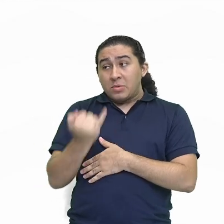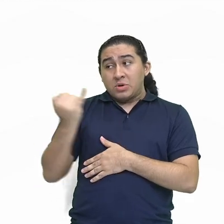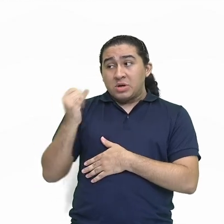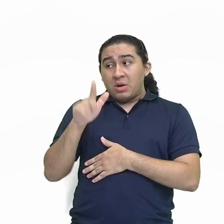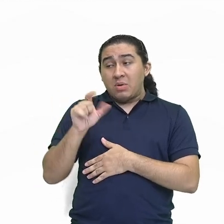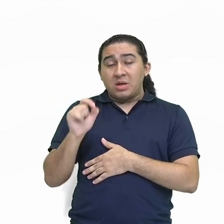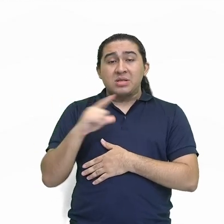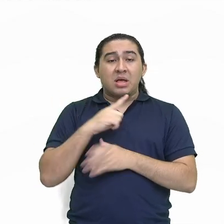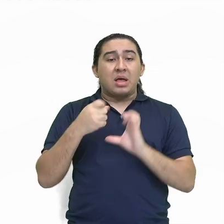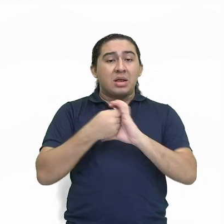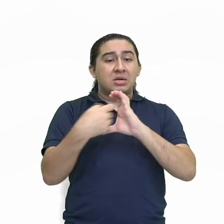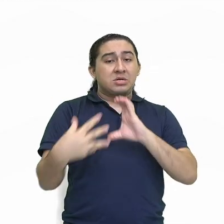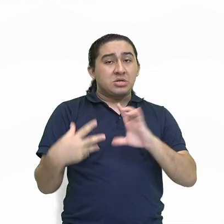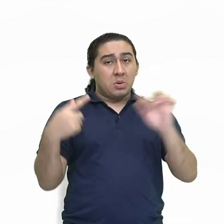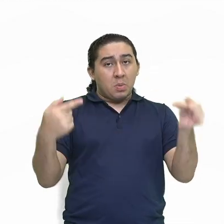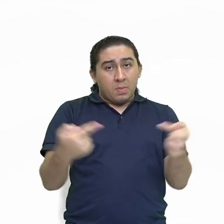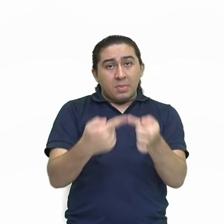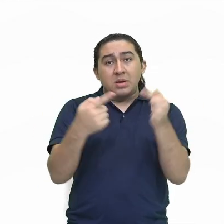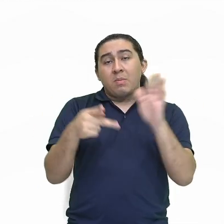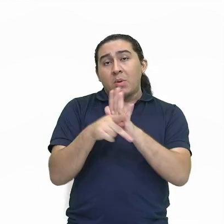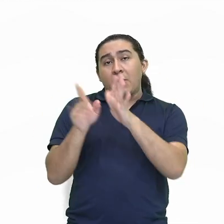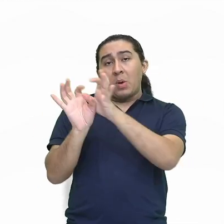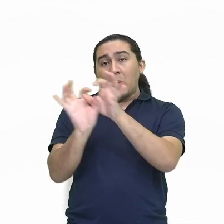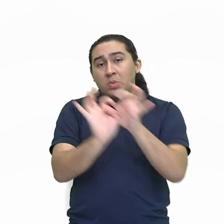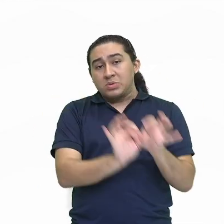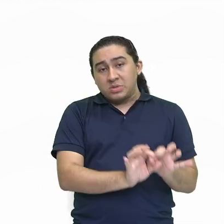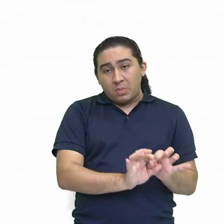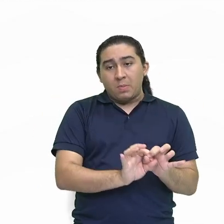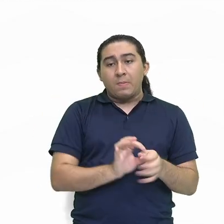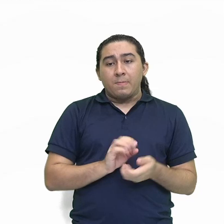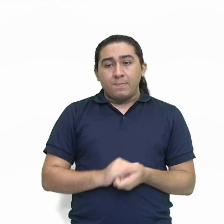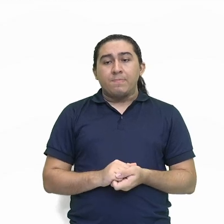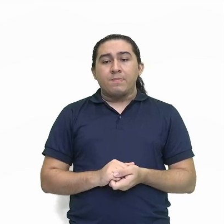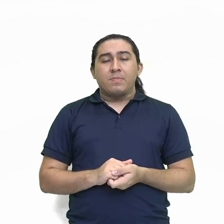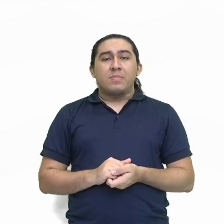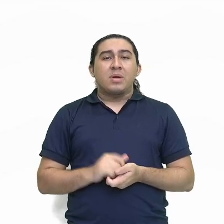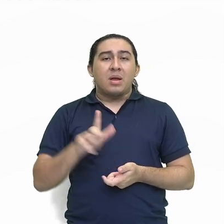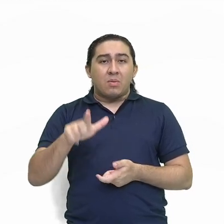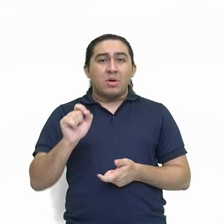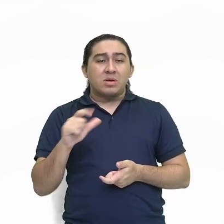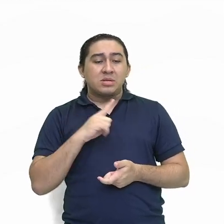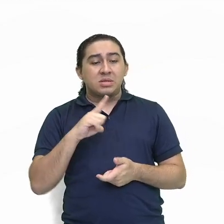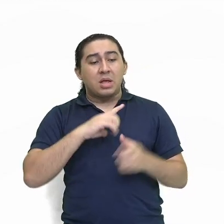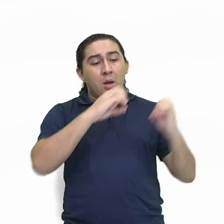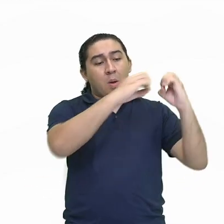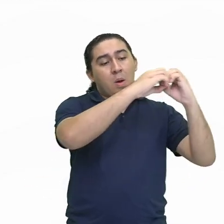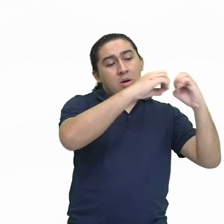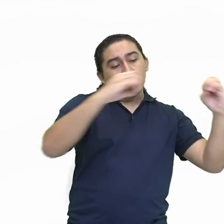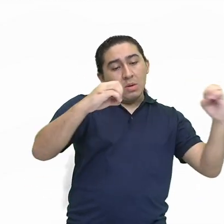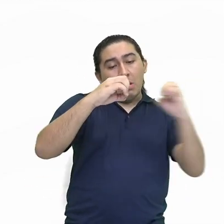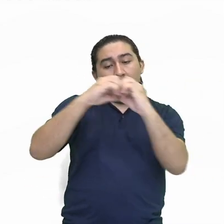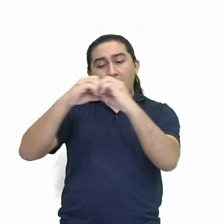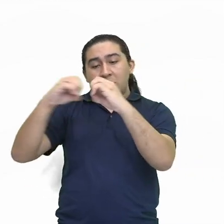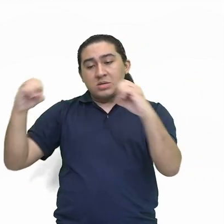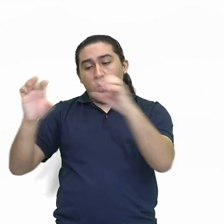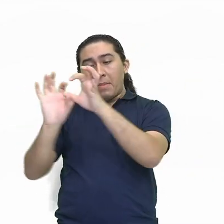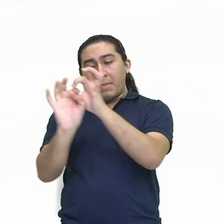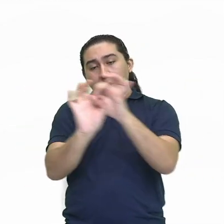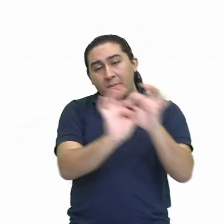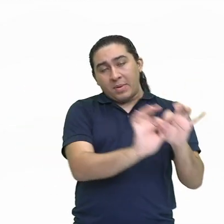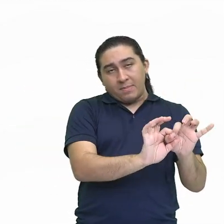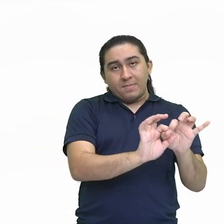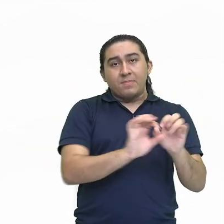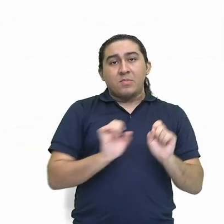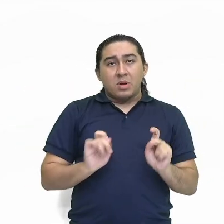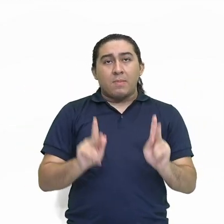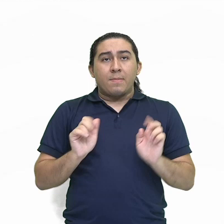elementos coesivos, né, que são elas que estão ligando uma oração na outra oração, tá?